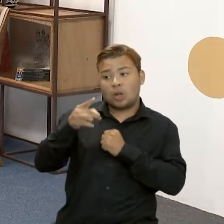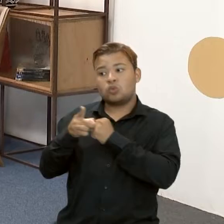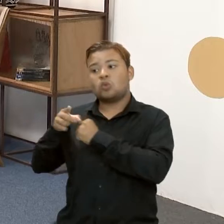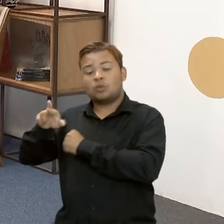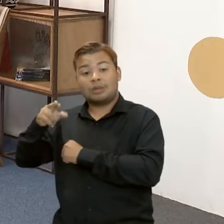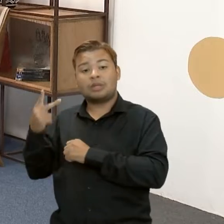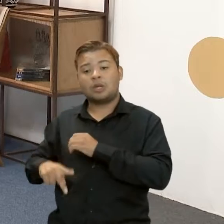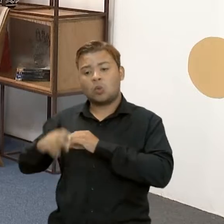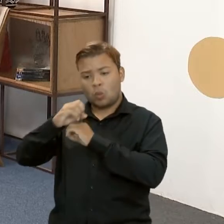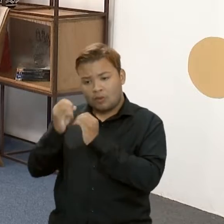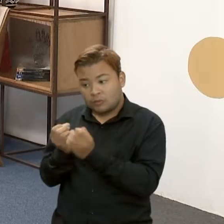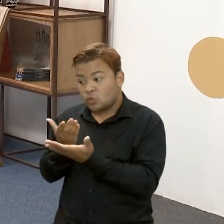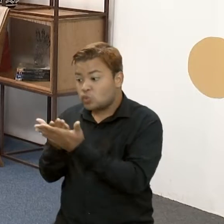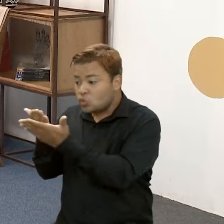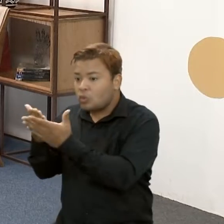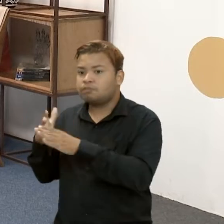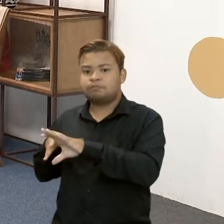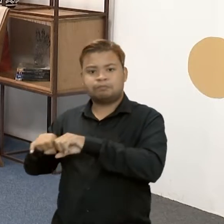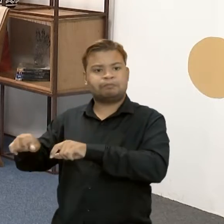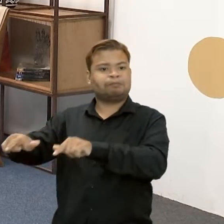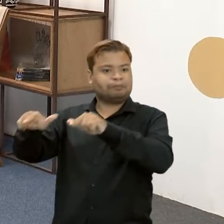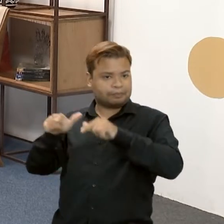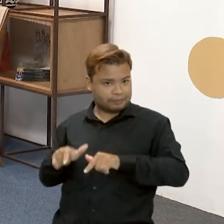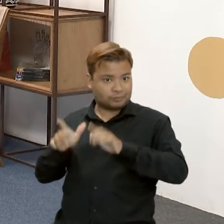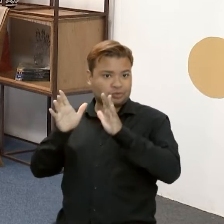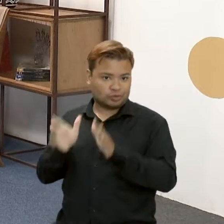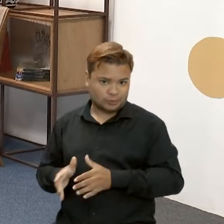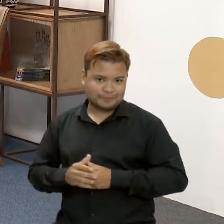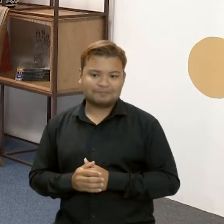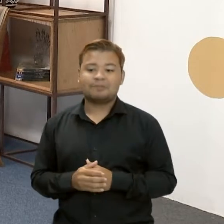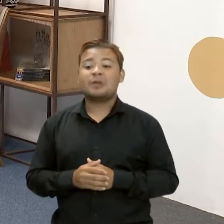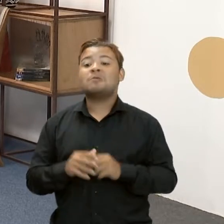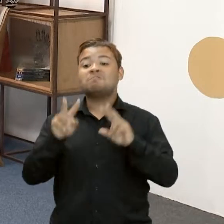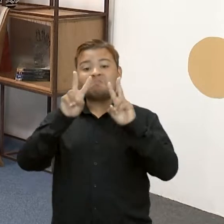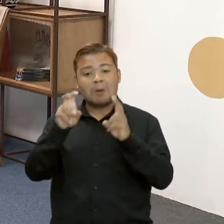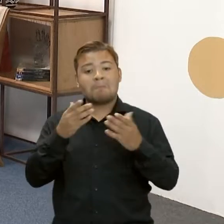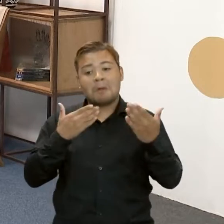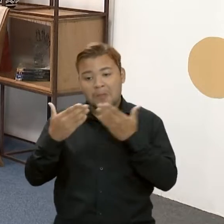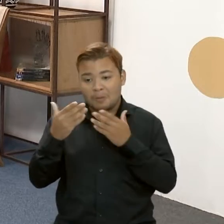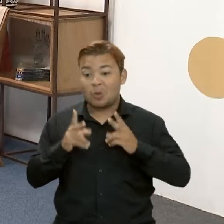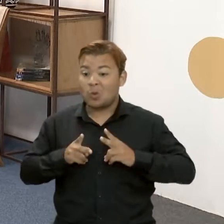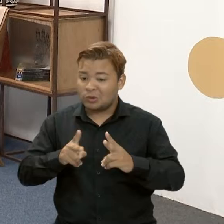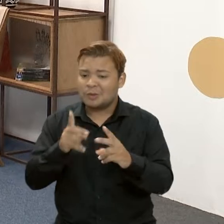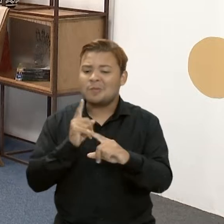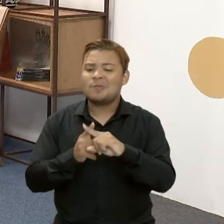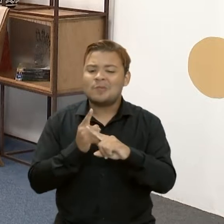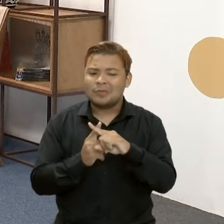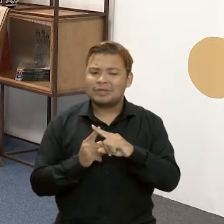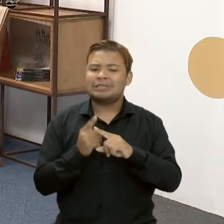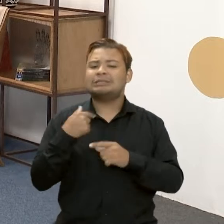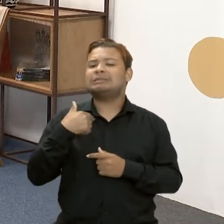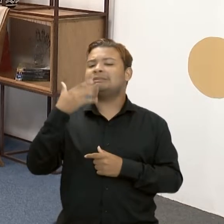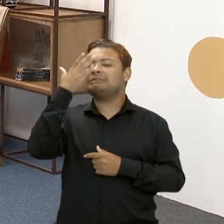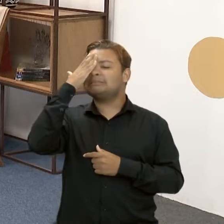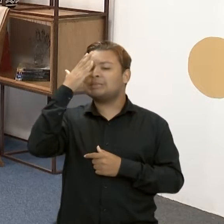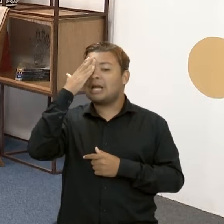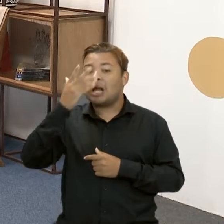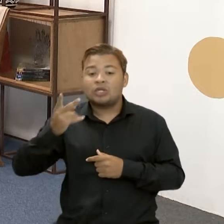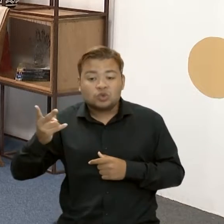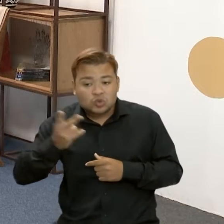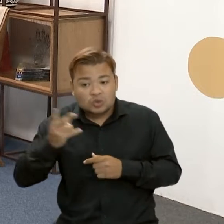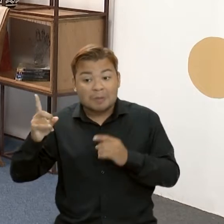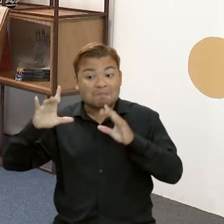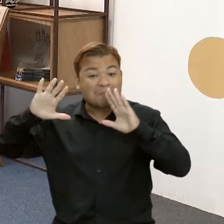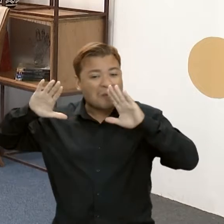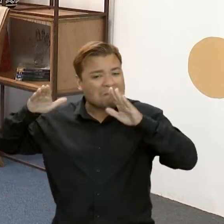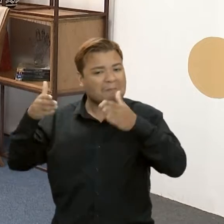doutorado aqui na UFG. Vamos continuar então esse bate-papo, porque eu soube que as senhoras são especialistas quando o